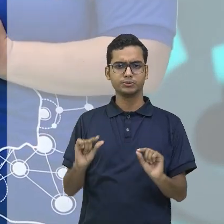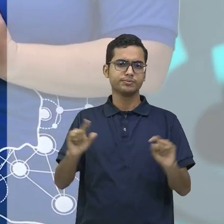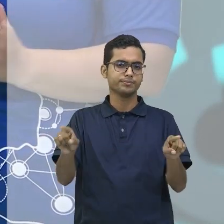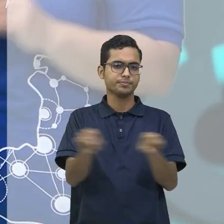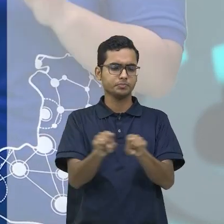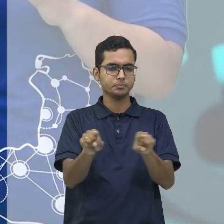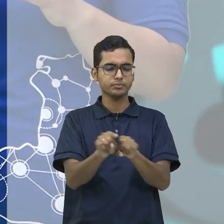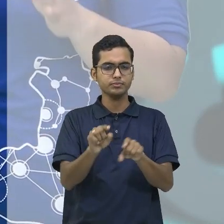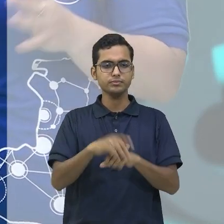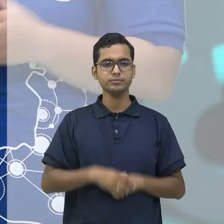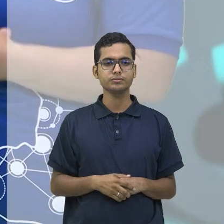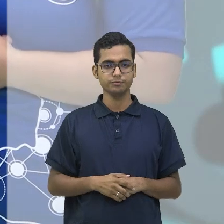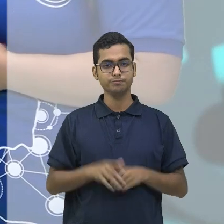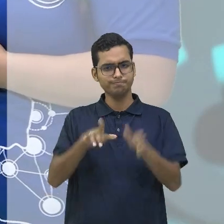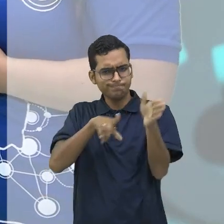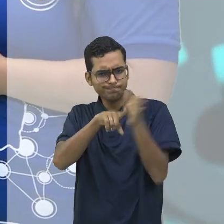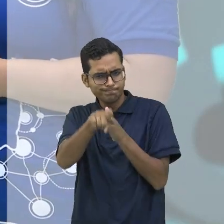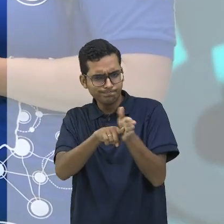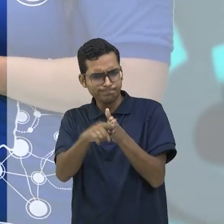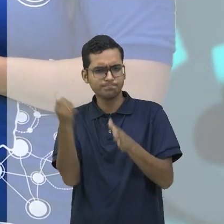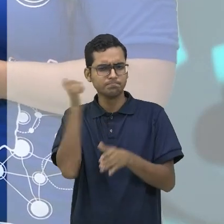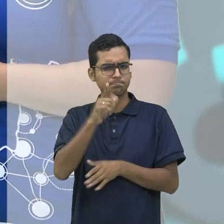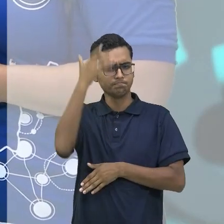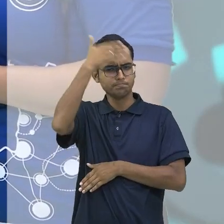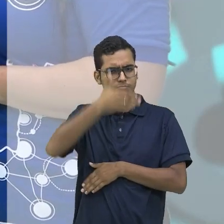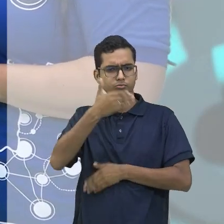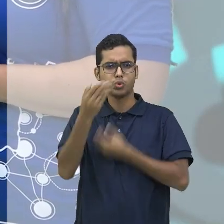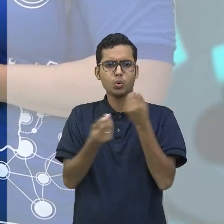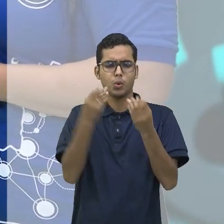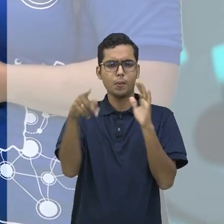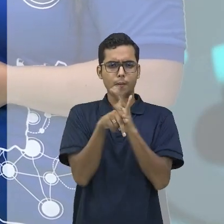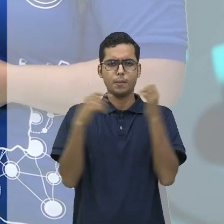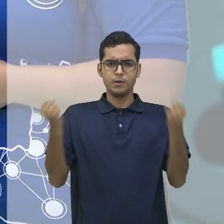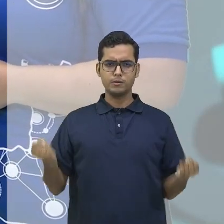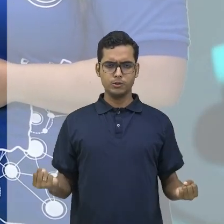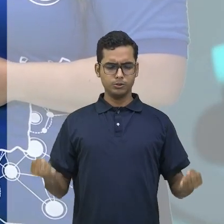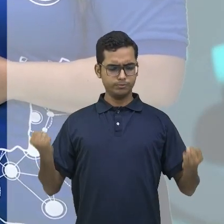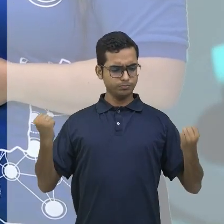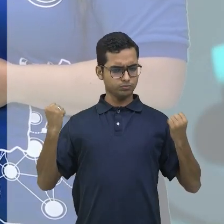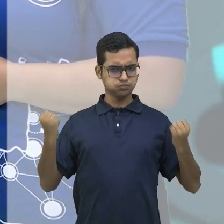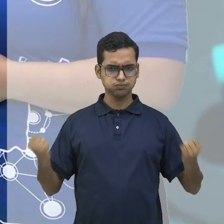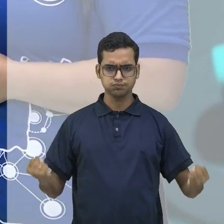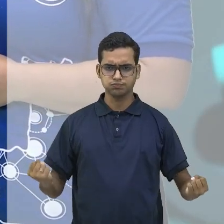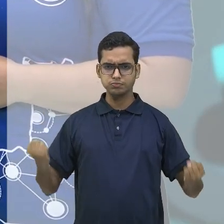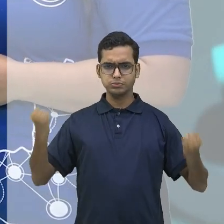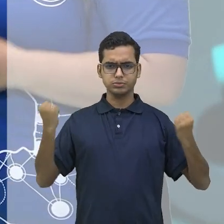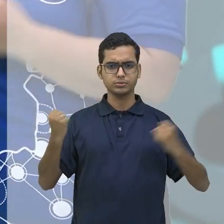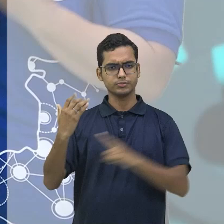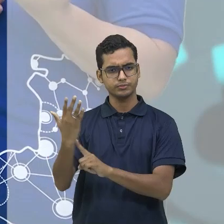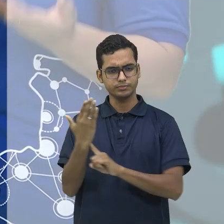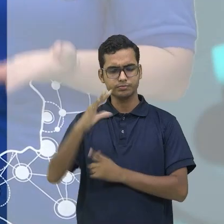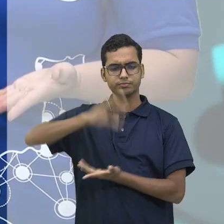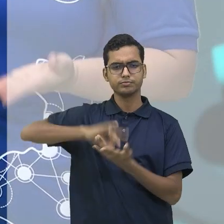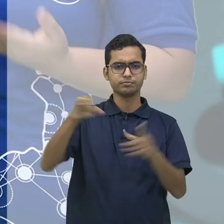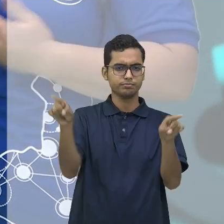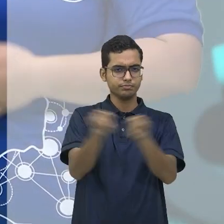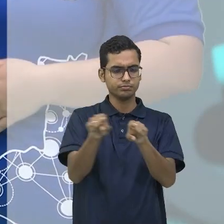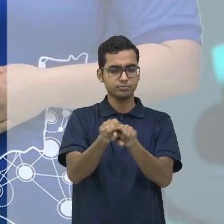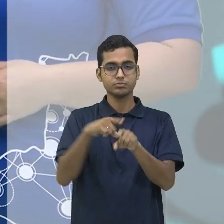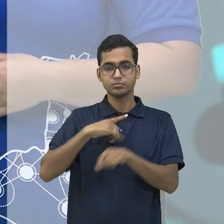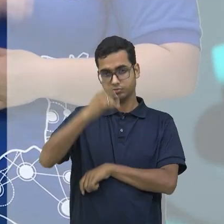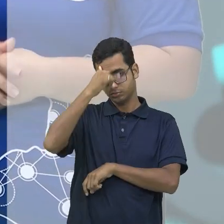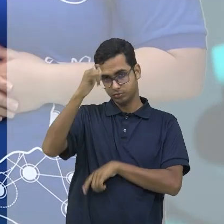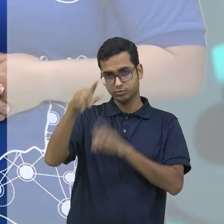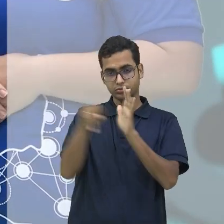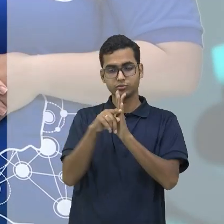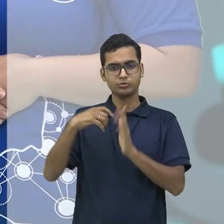viu? Basta vocês pesquisarem que vocês vão ver o quanto a musculação é importante nesse processo do combate ao estresse